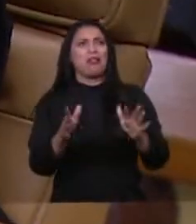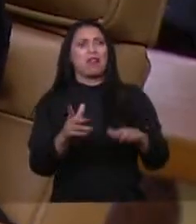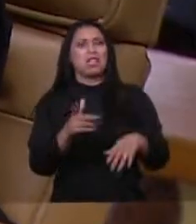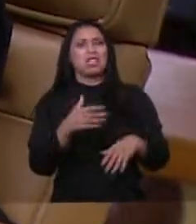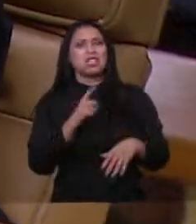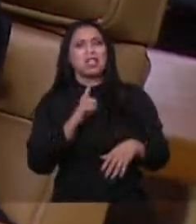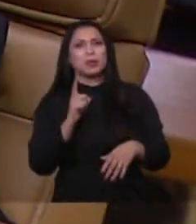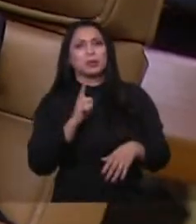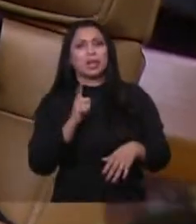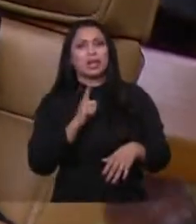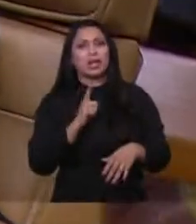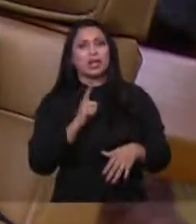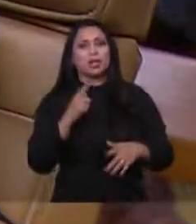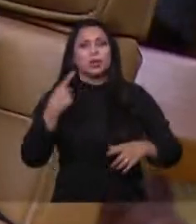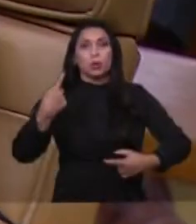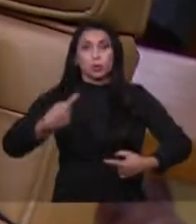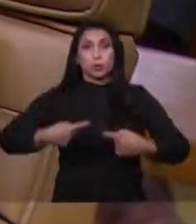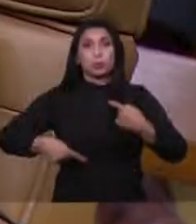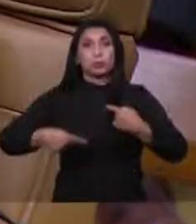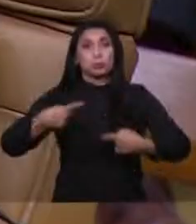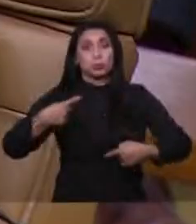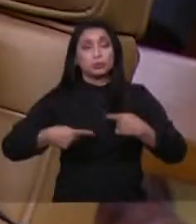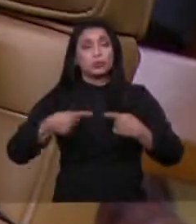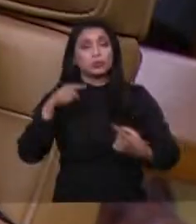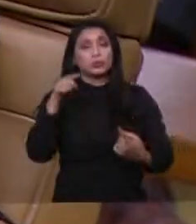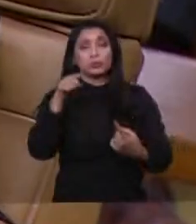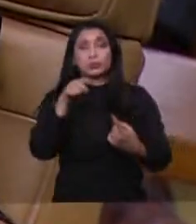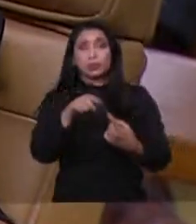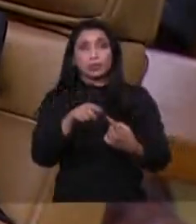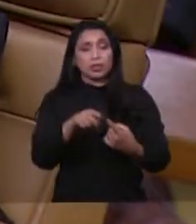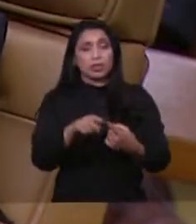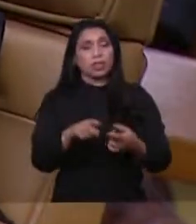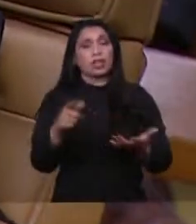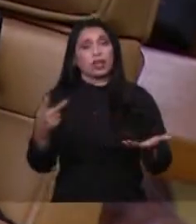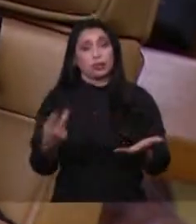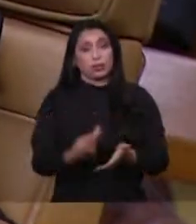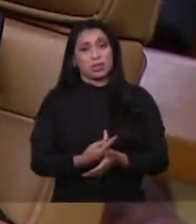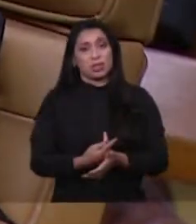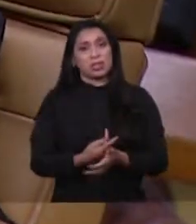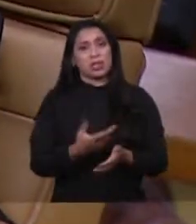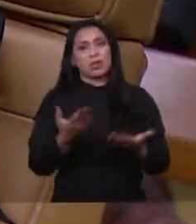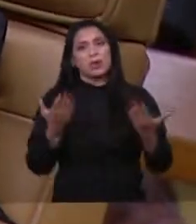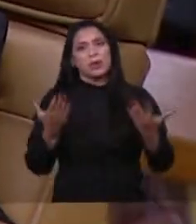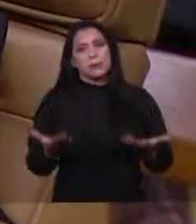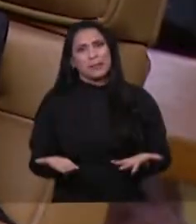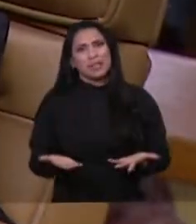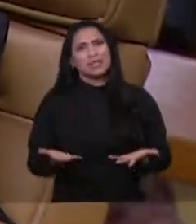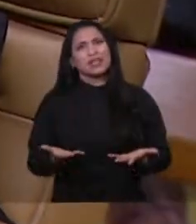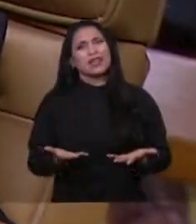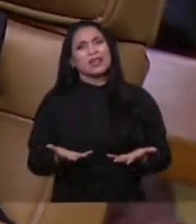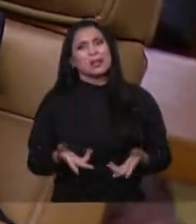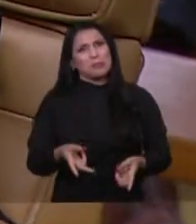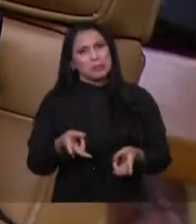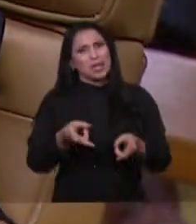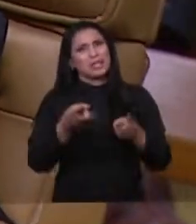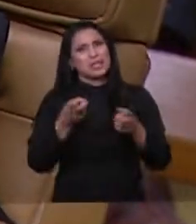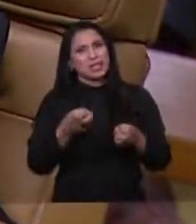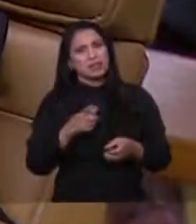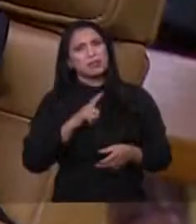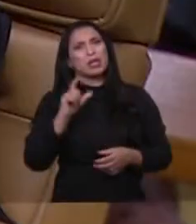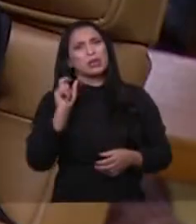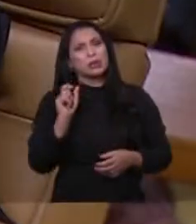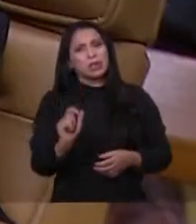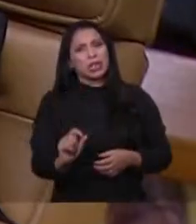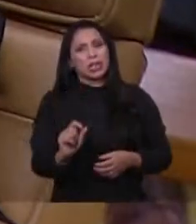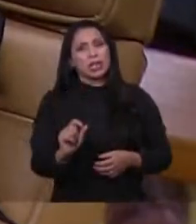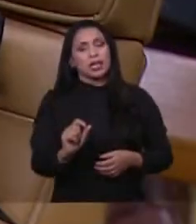injunções políticas que foram realizadas, mas não se pode banalizar um episódio que